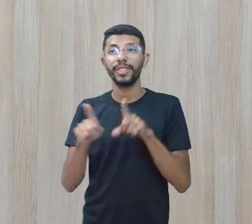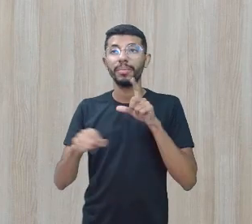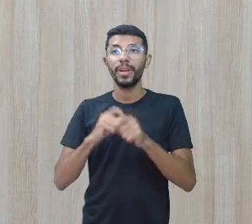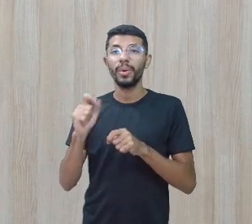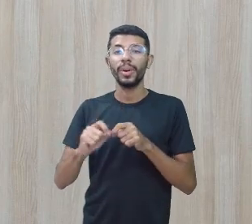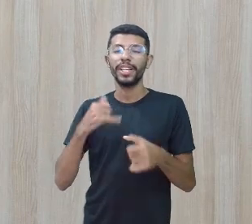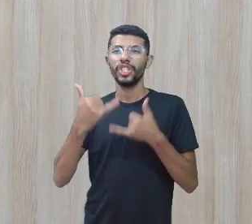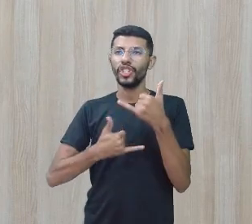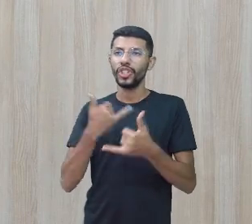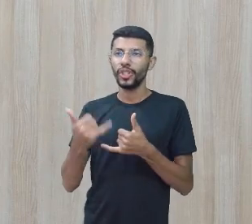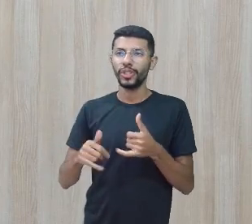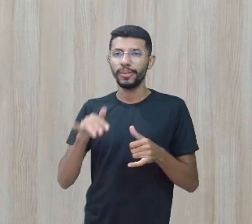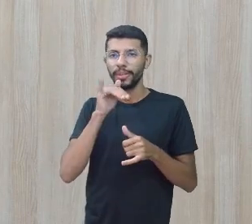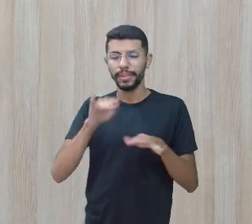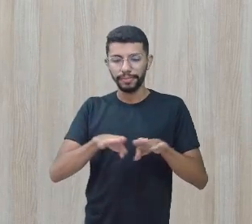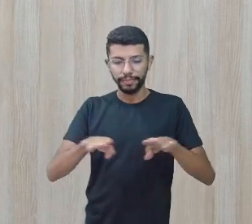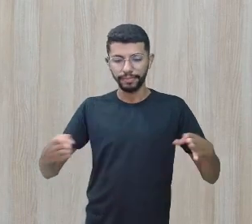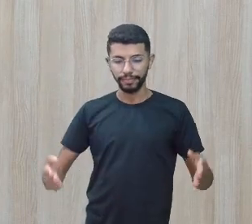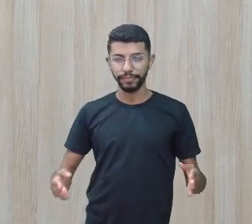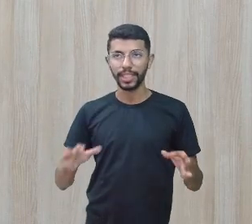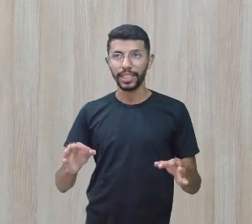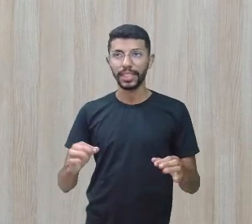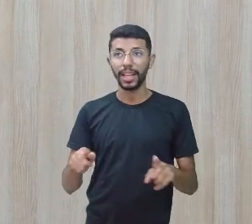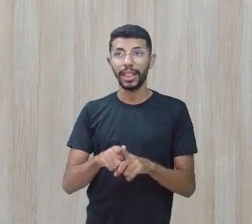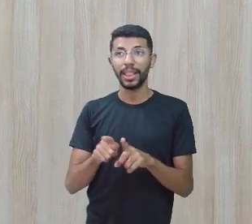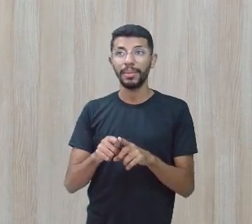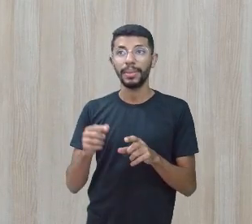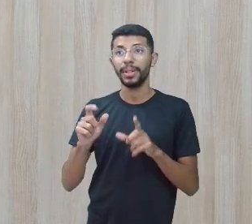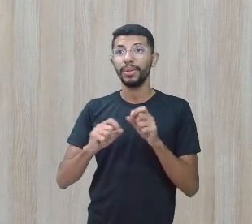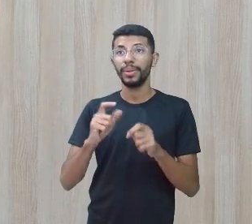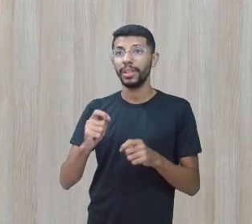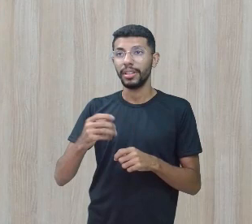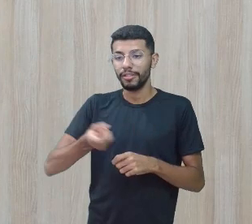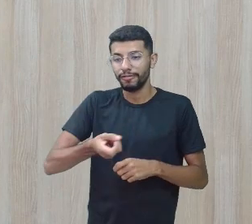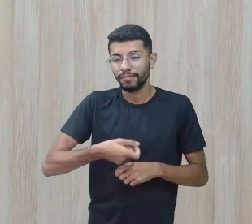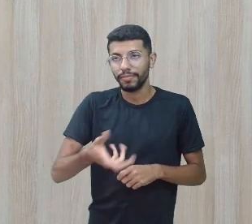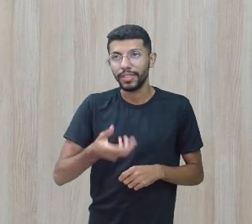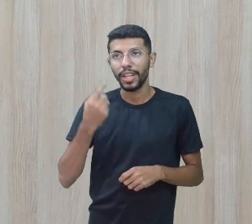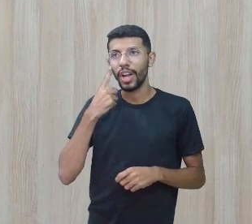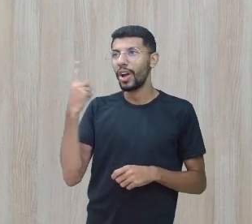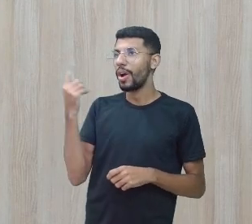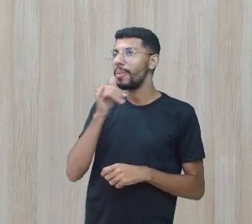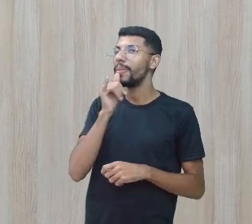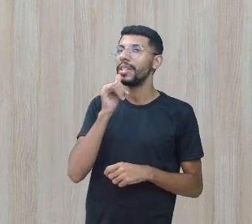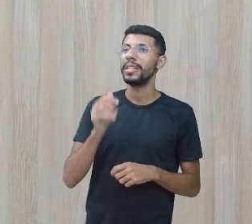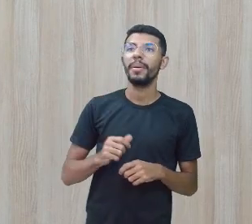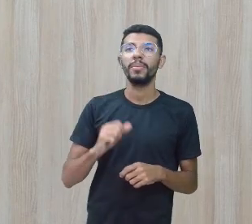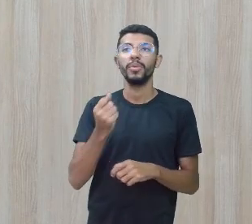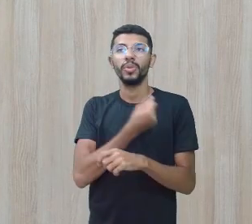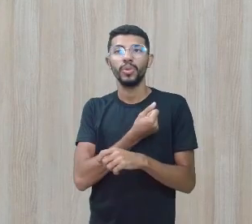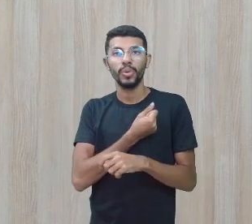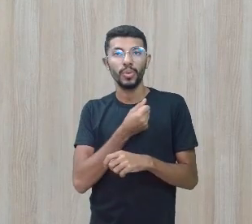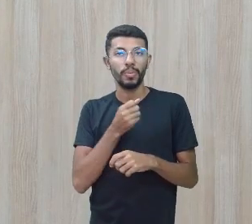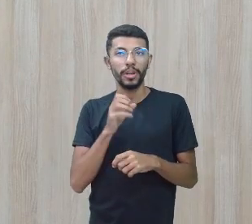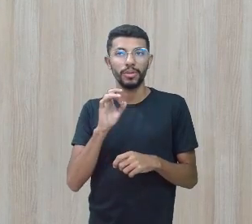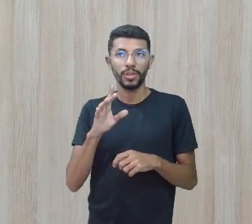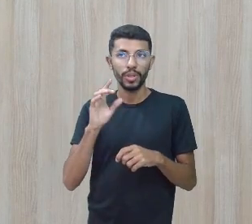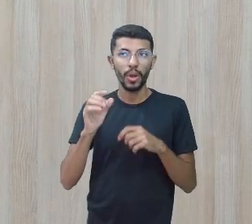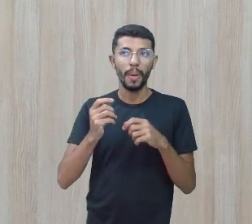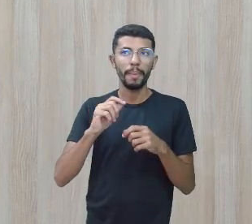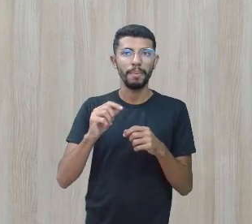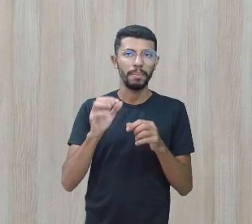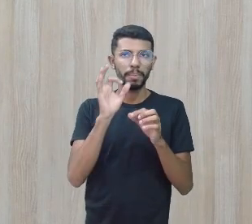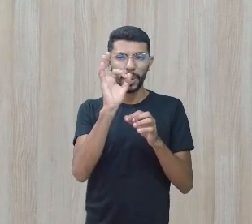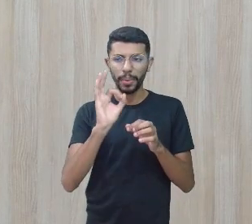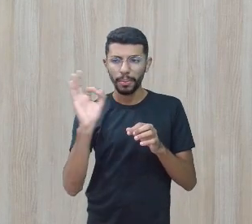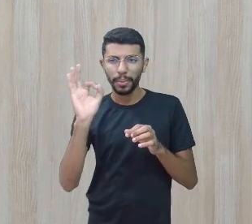de tabuleiro, né, confecção de dado, esse dado, ao invés de números, de bolinhas, ele pode ter ali o sinal